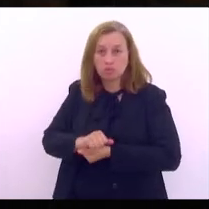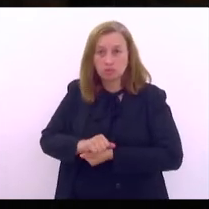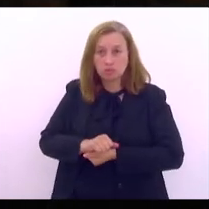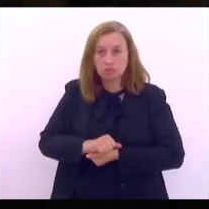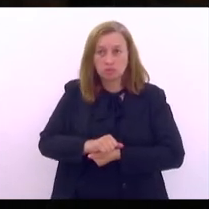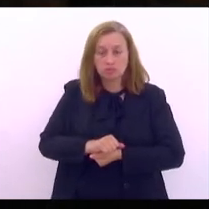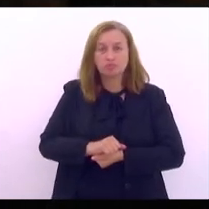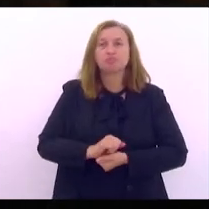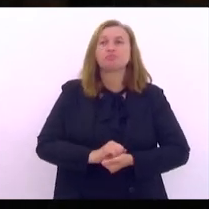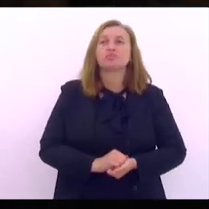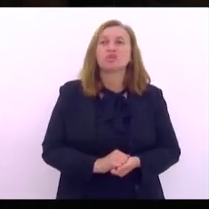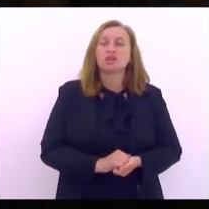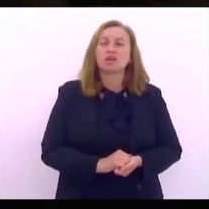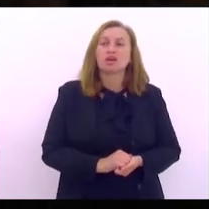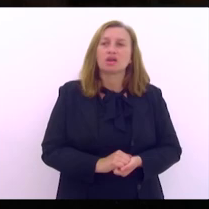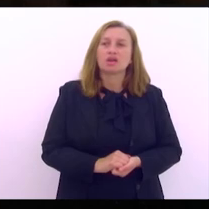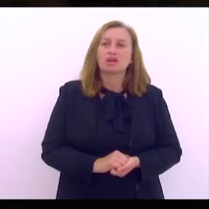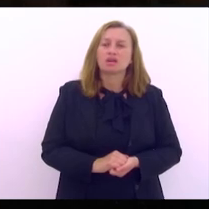inclusive